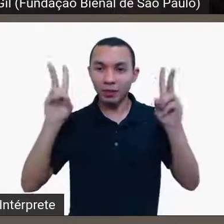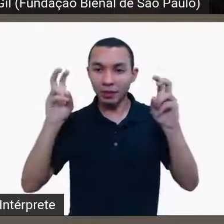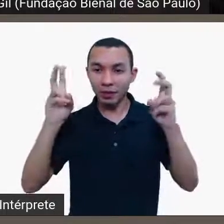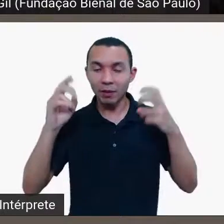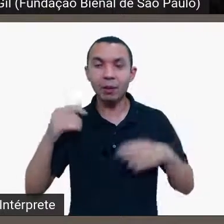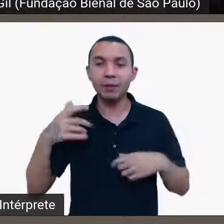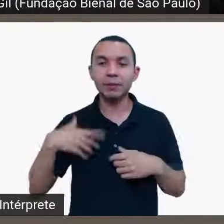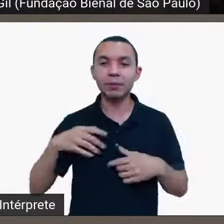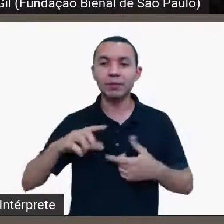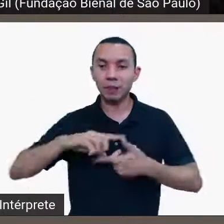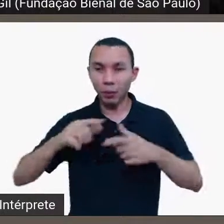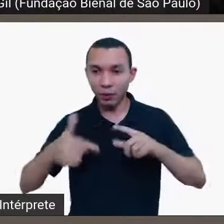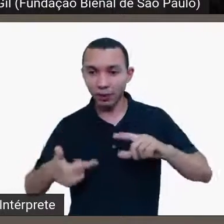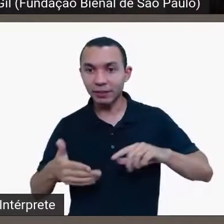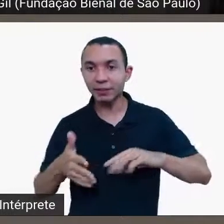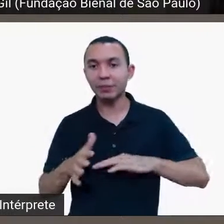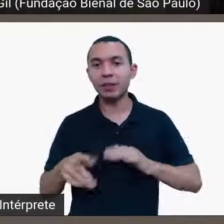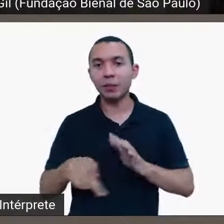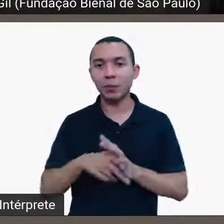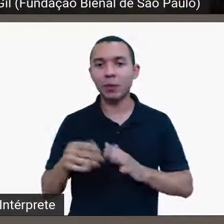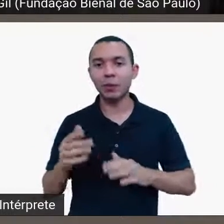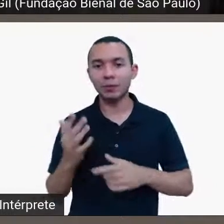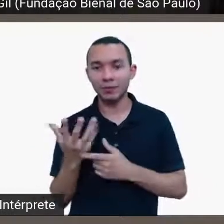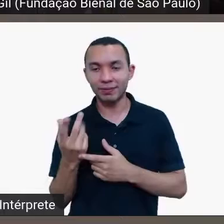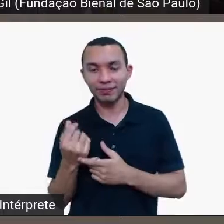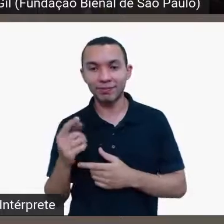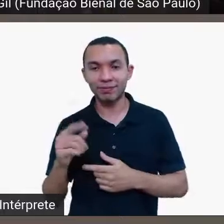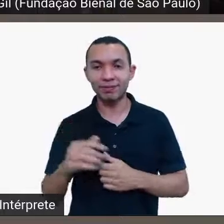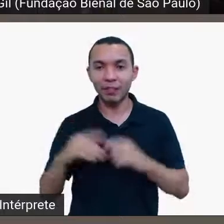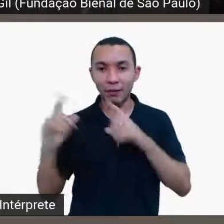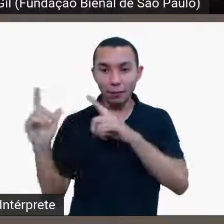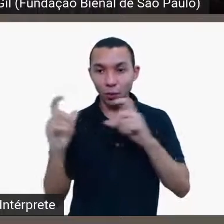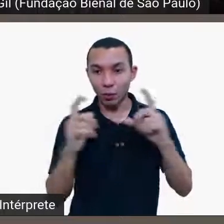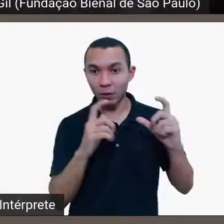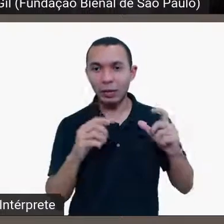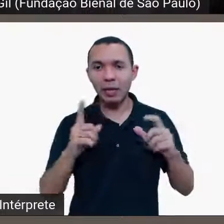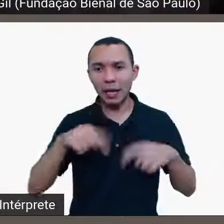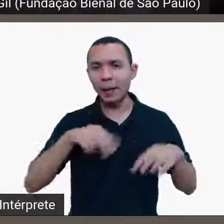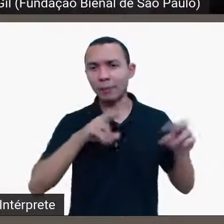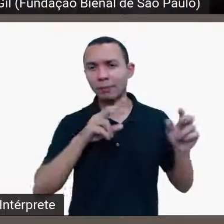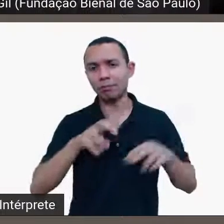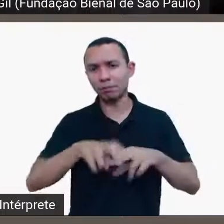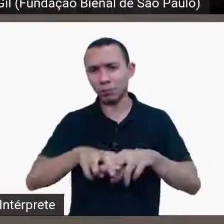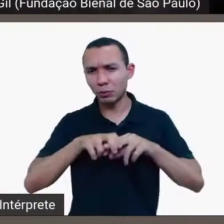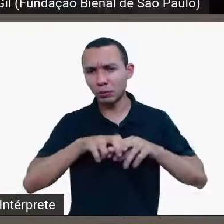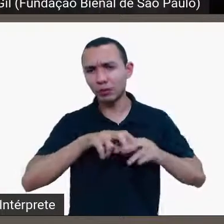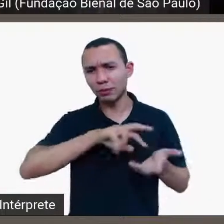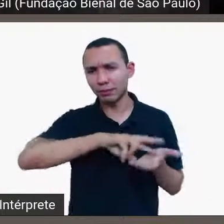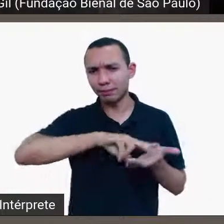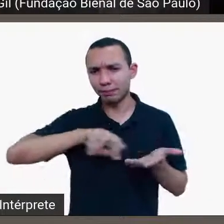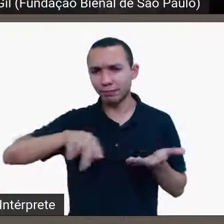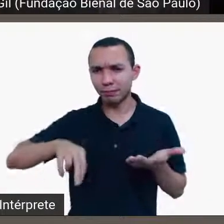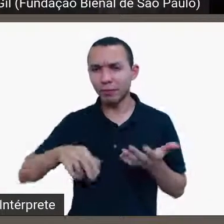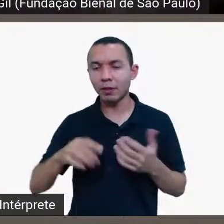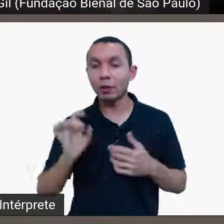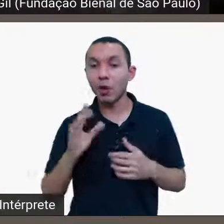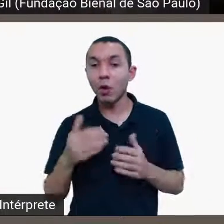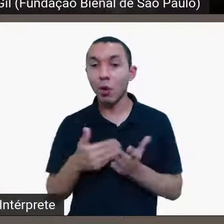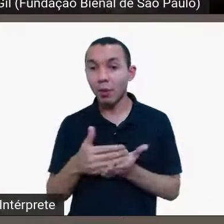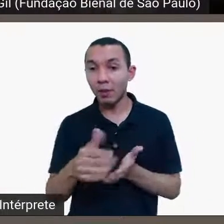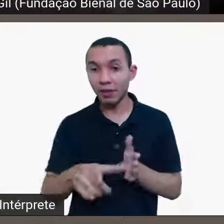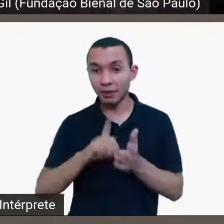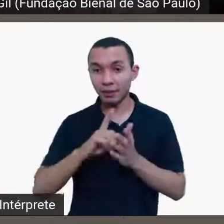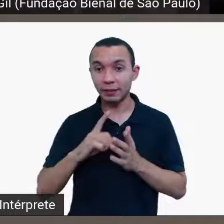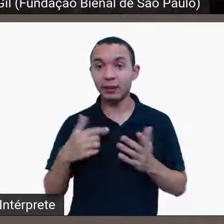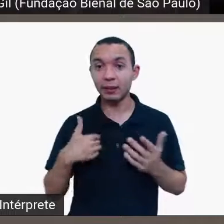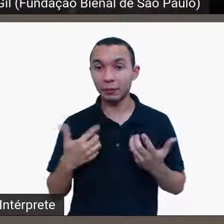fotográfica, na verdade, a fotografia passou ao largo da semana, por várias razões, mas o que eu queria só para começar um pouco também, e